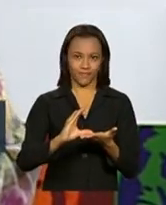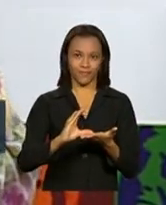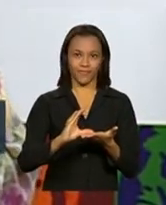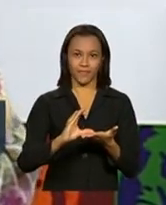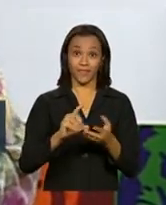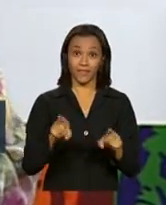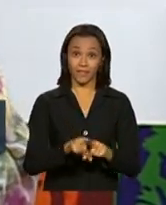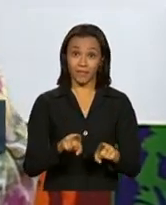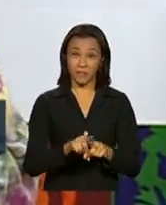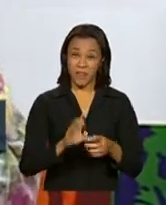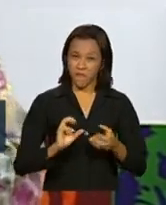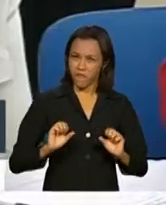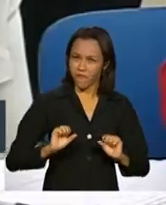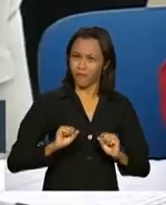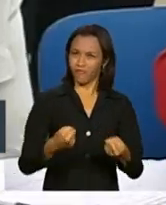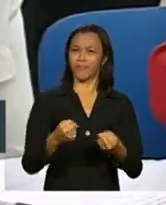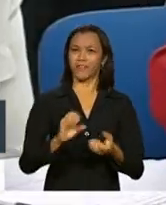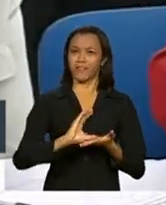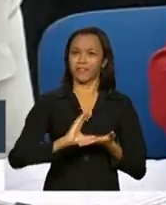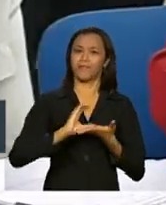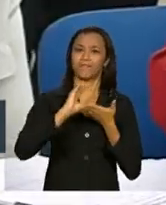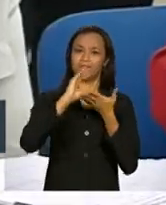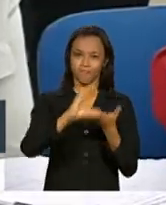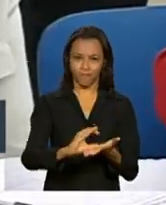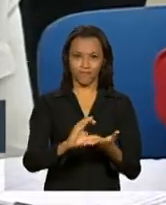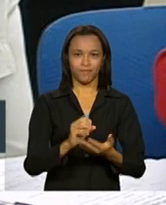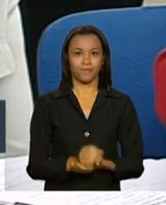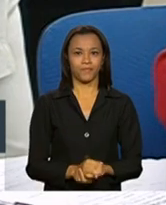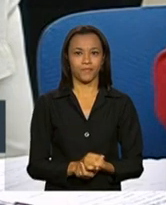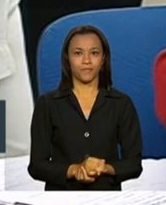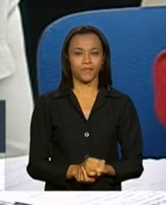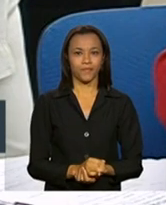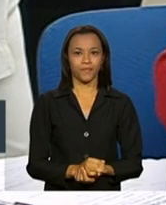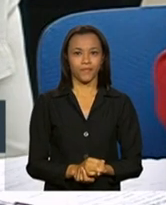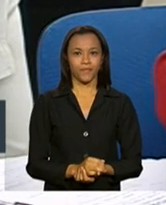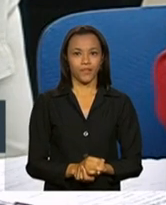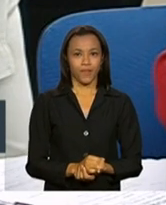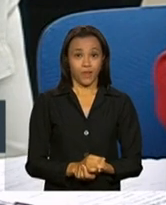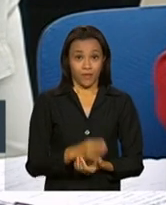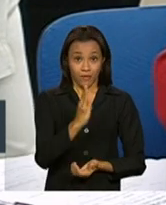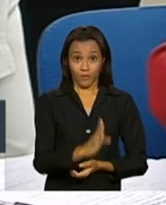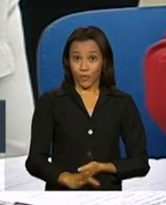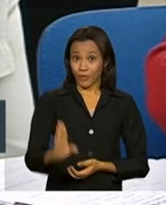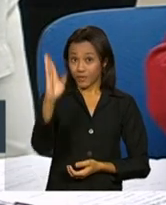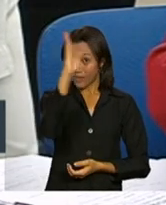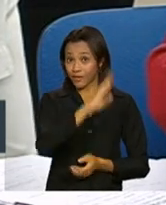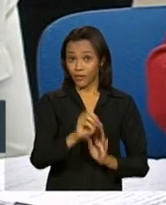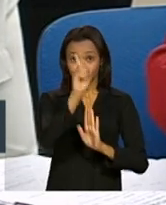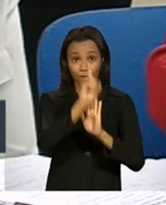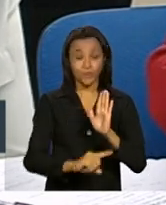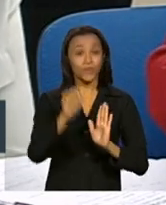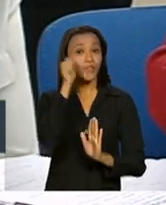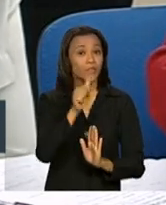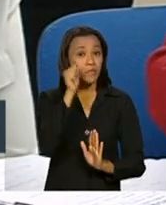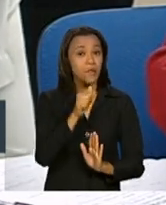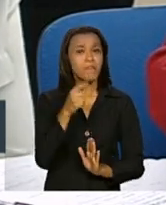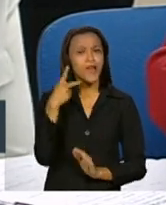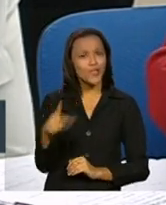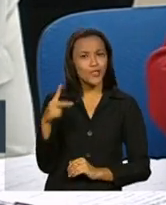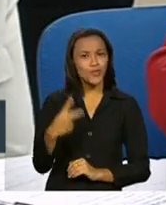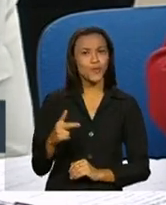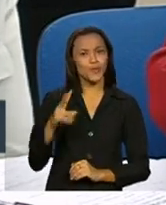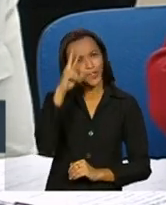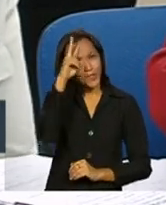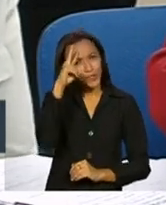engrandece fortalece eh o Conselho Nacional dos direitos da mulher pela sua